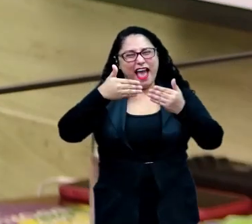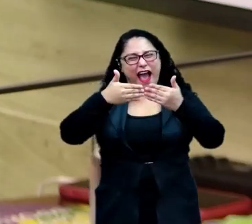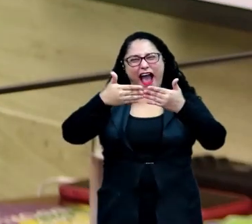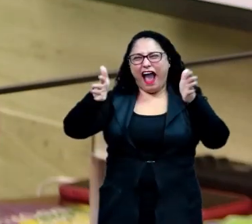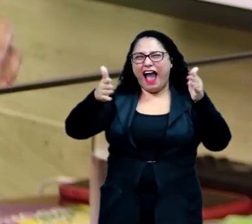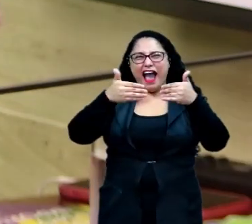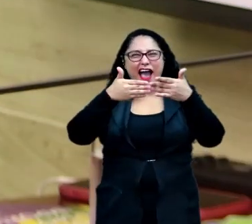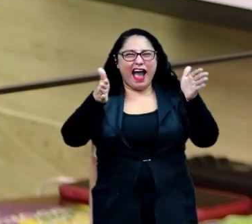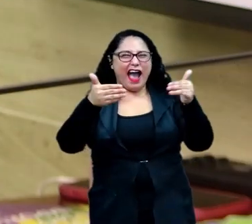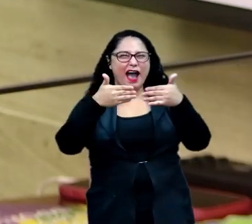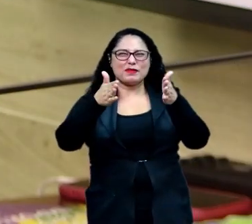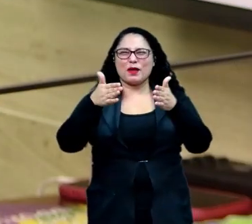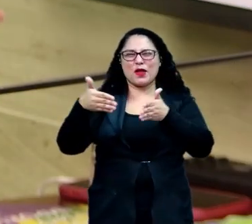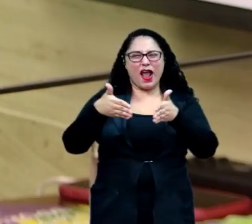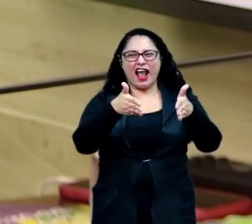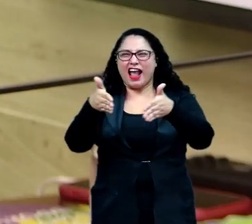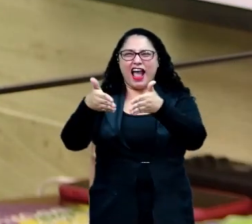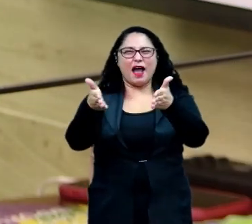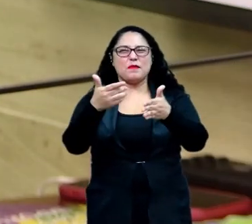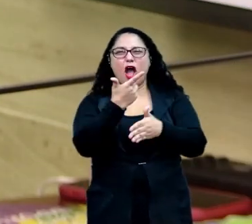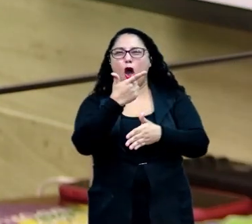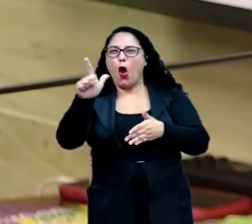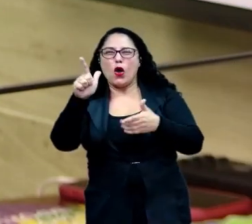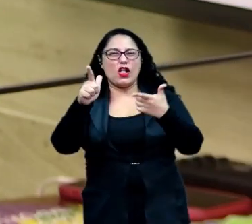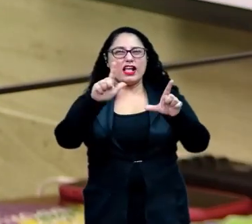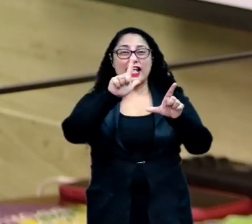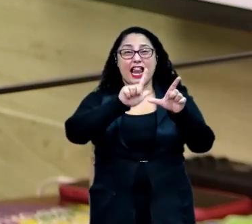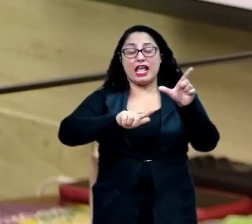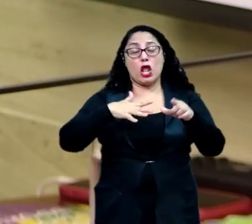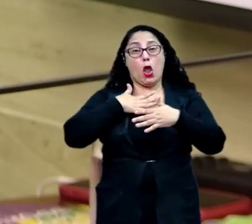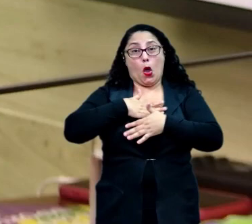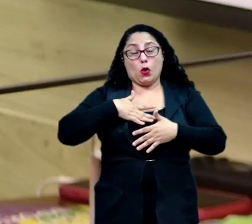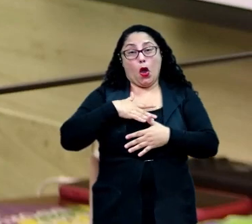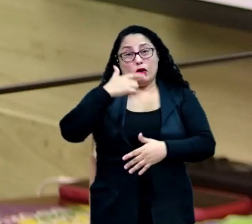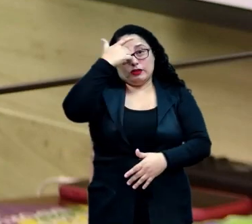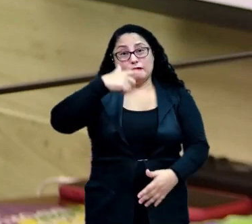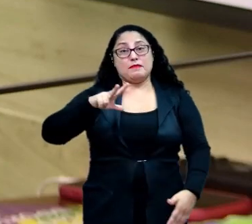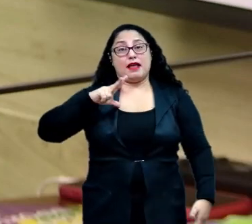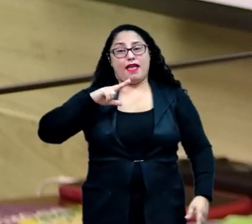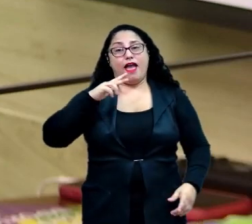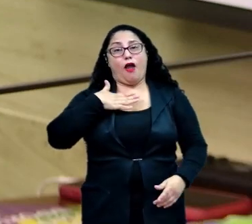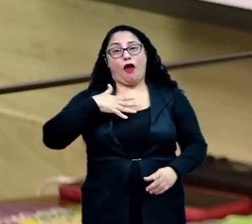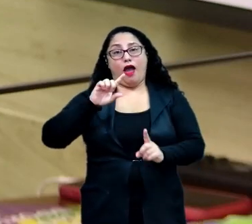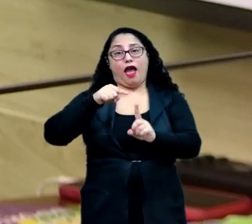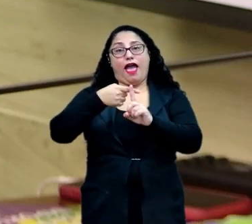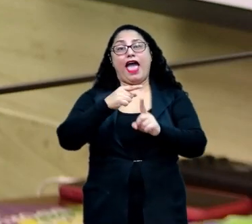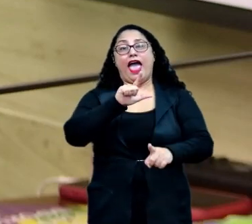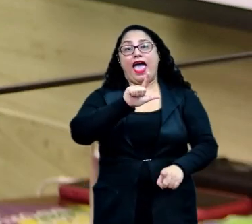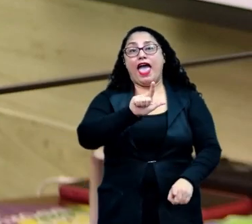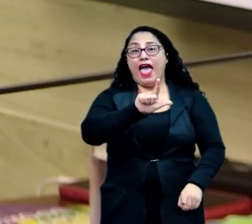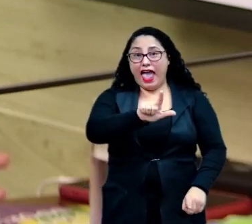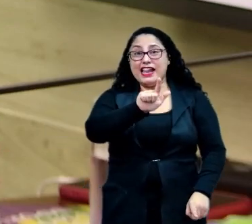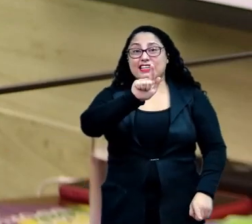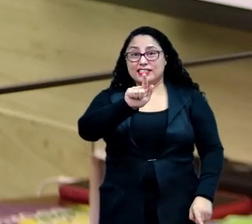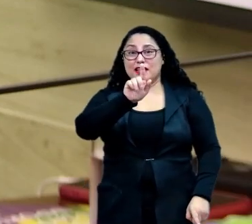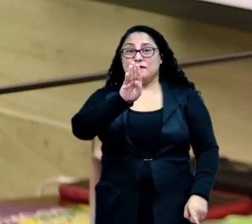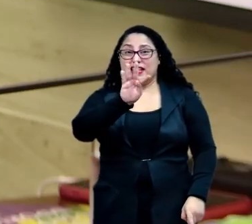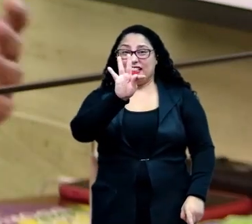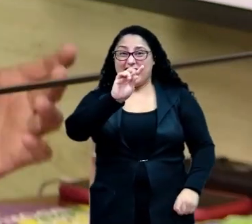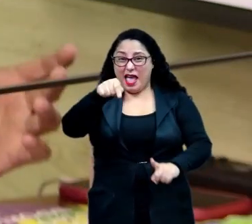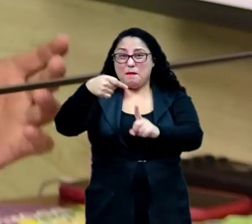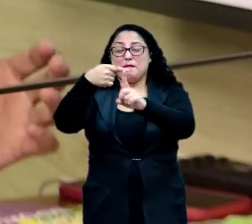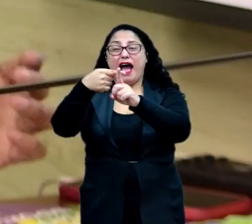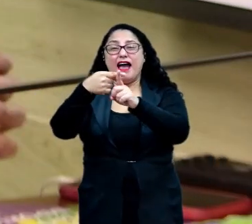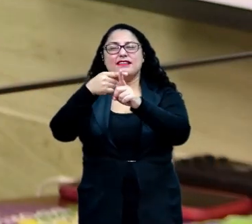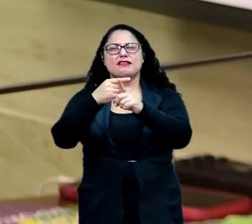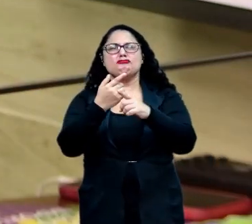ampliar para outros segmentos, outras siglas. Eu gosto, pessoalmente, de usar mais LGBT, mais, porque você